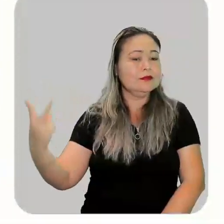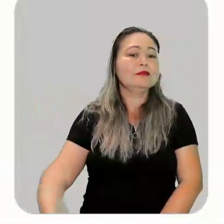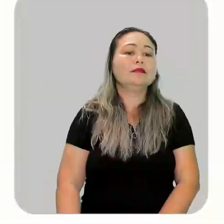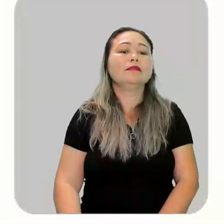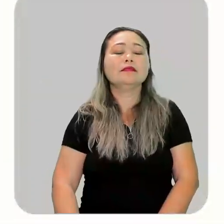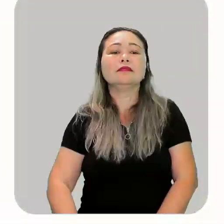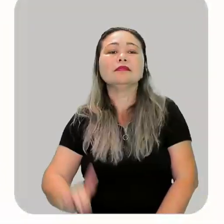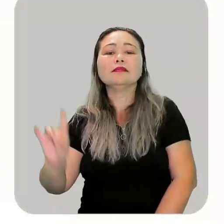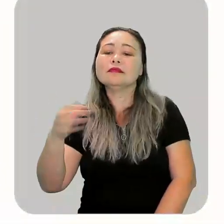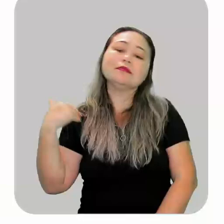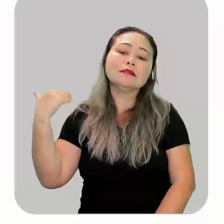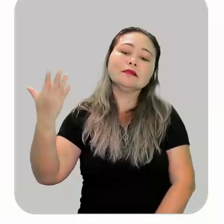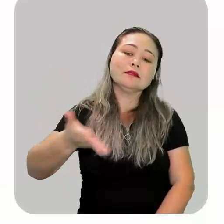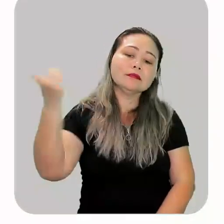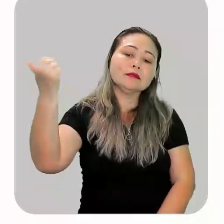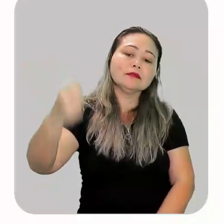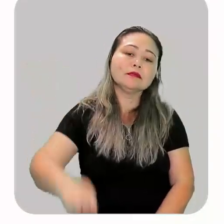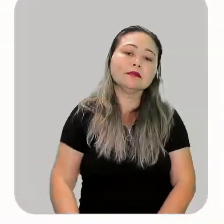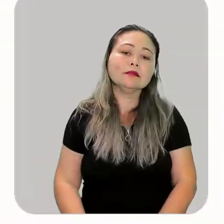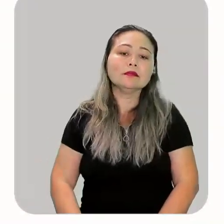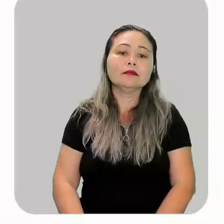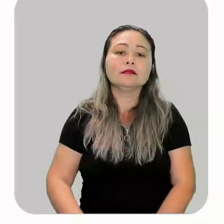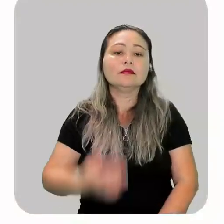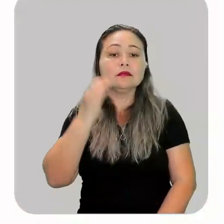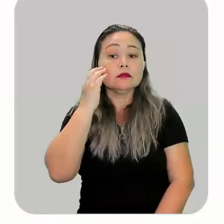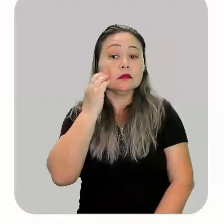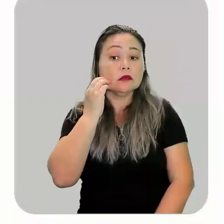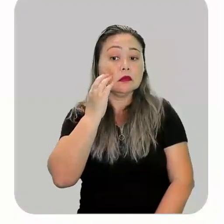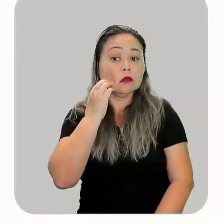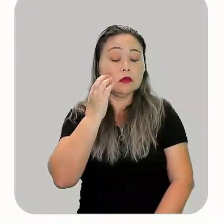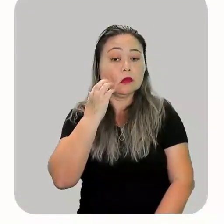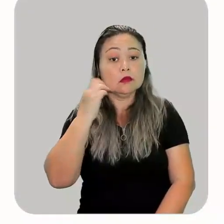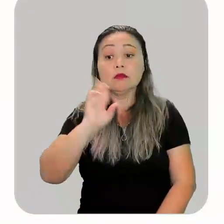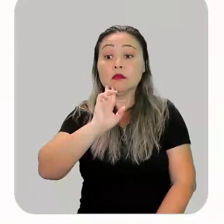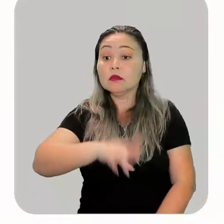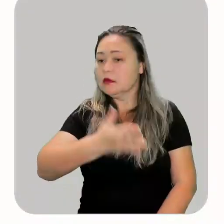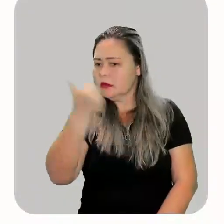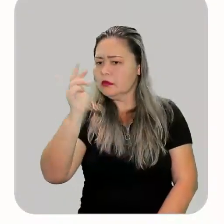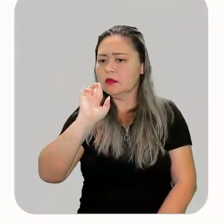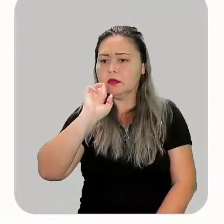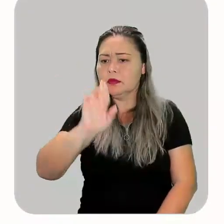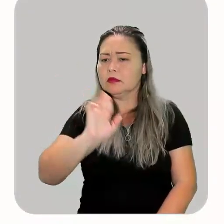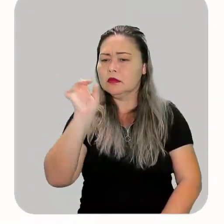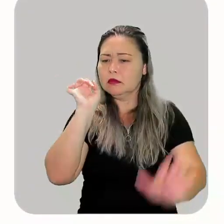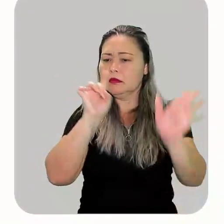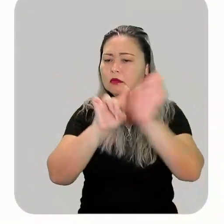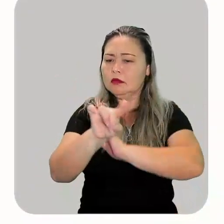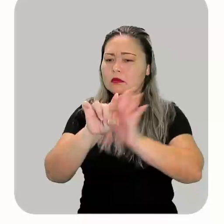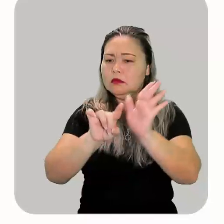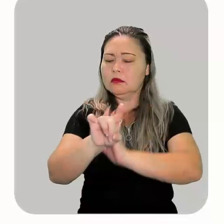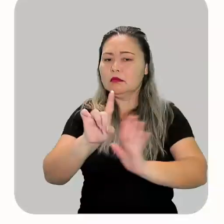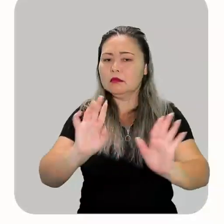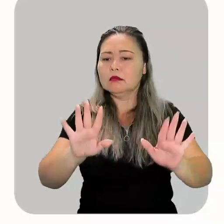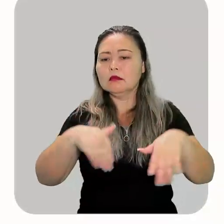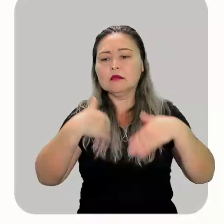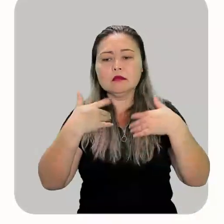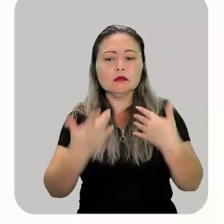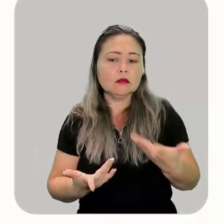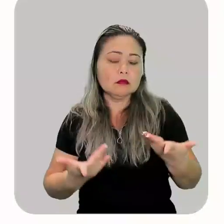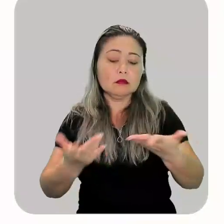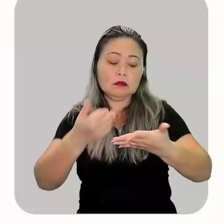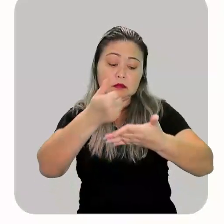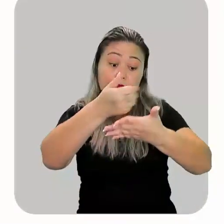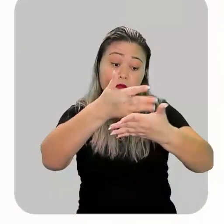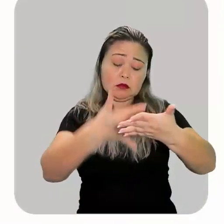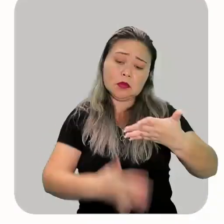fita! Simbora! E aí vamos à resolução, vamos resolver aí a primeira questão. Como sempre, muito